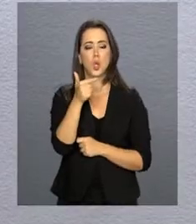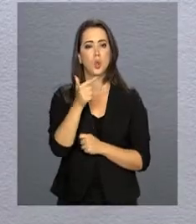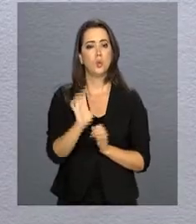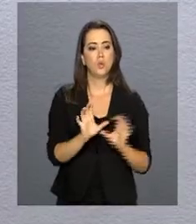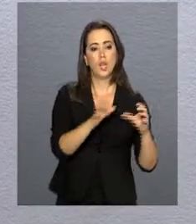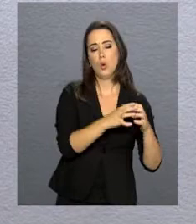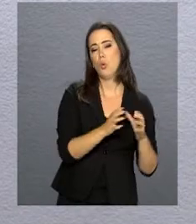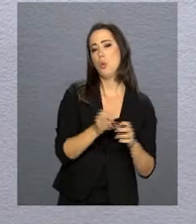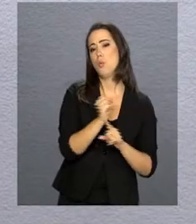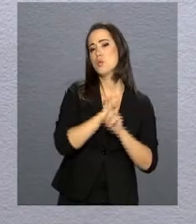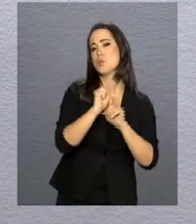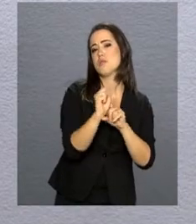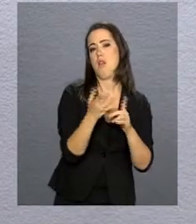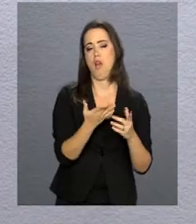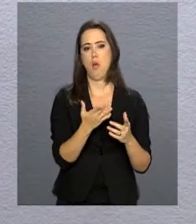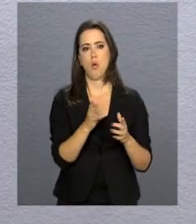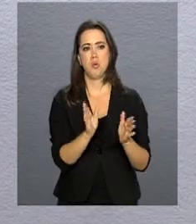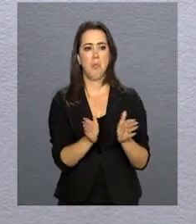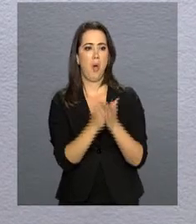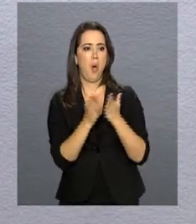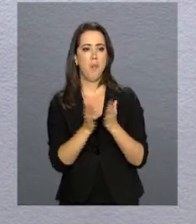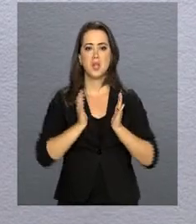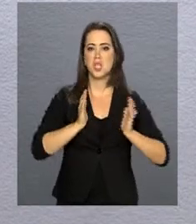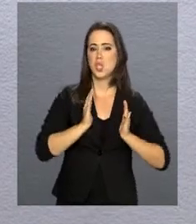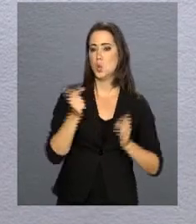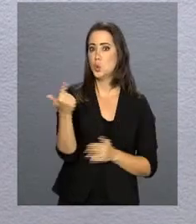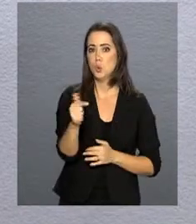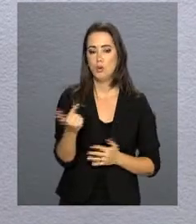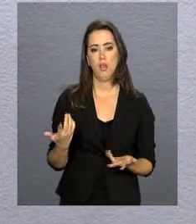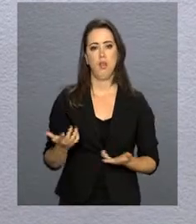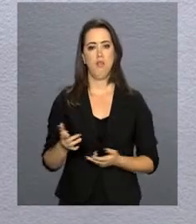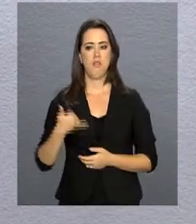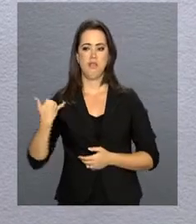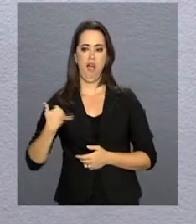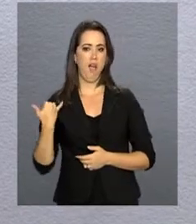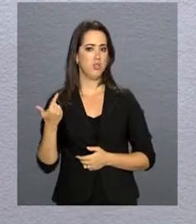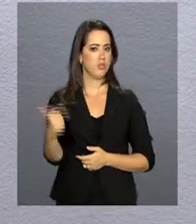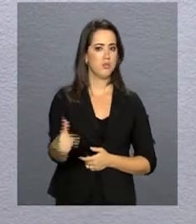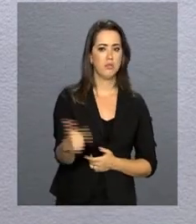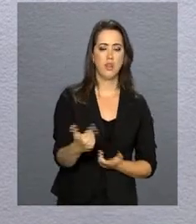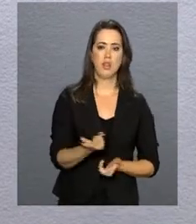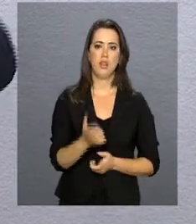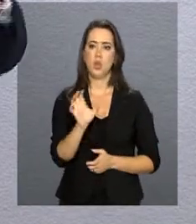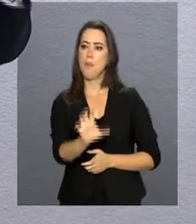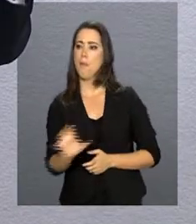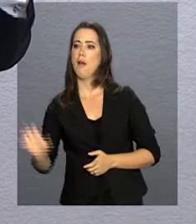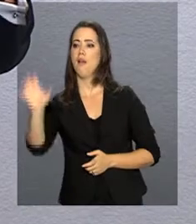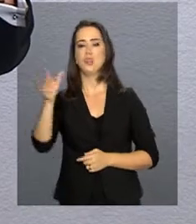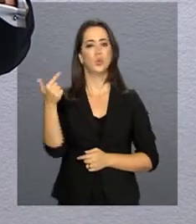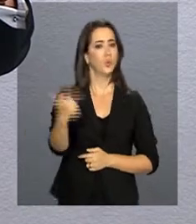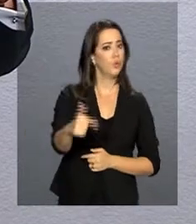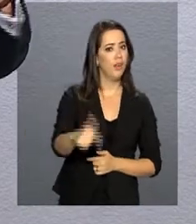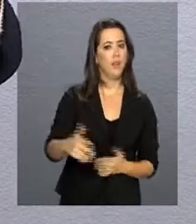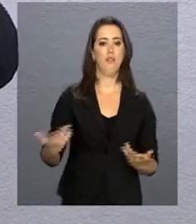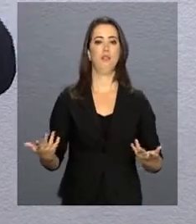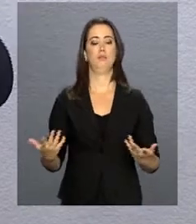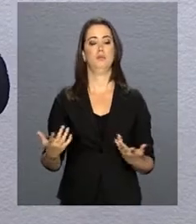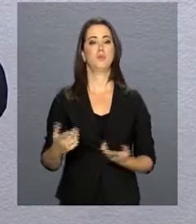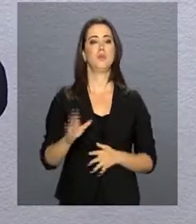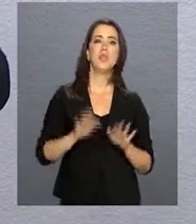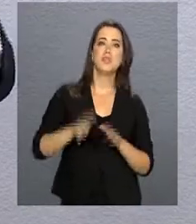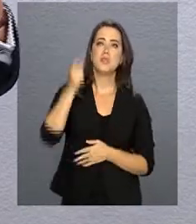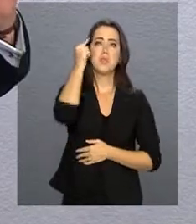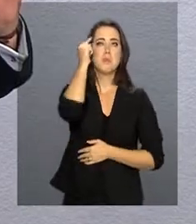social não conhece a cidade e não conhece a região do país às vezes as pessoas pensam é que só